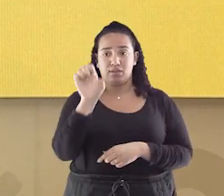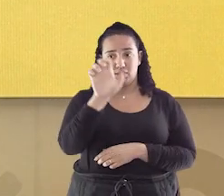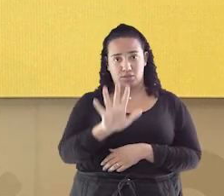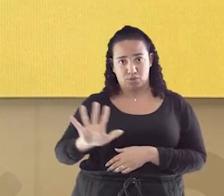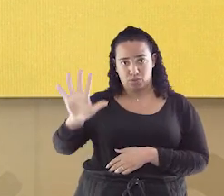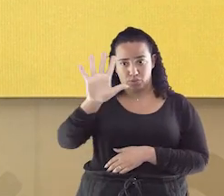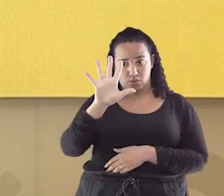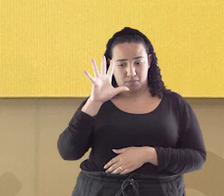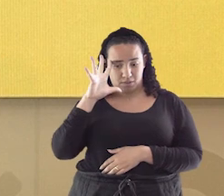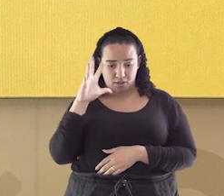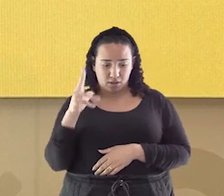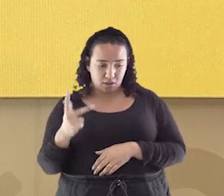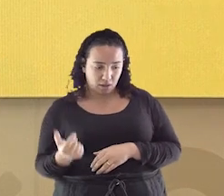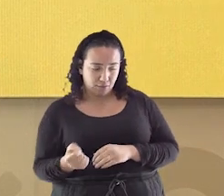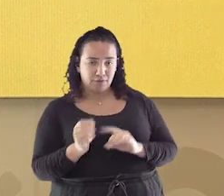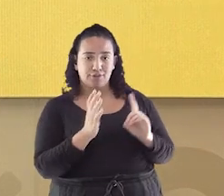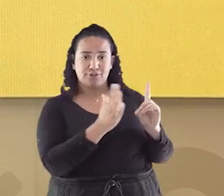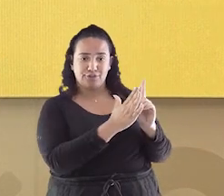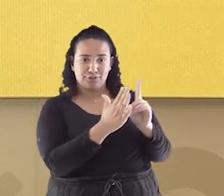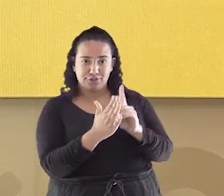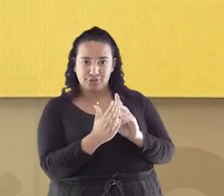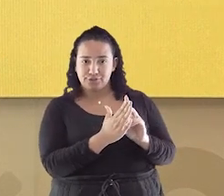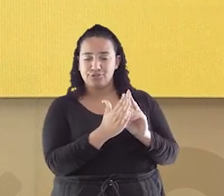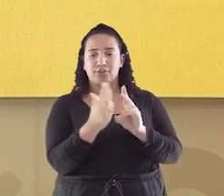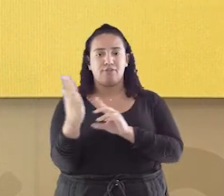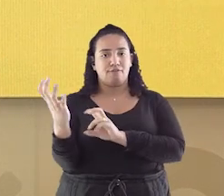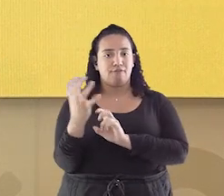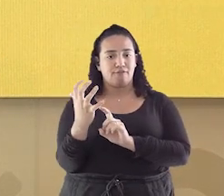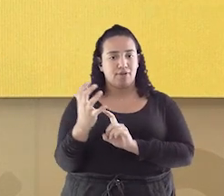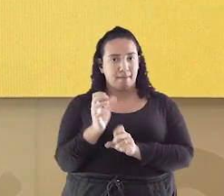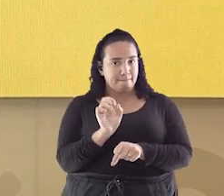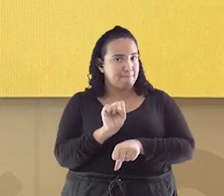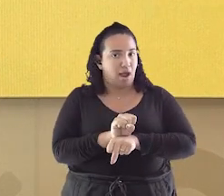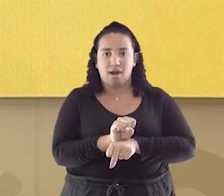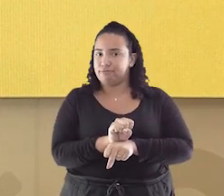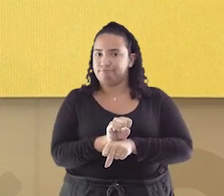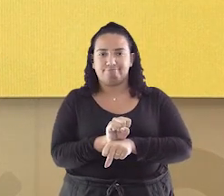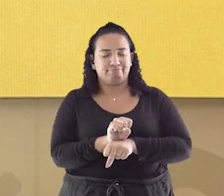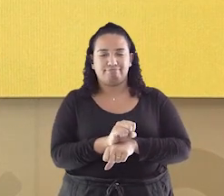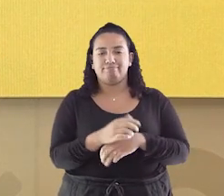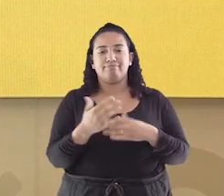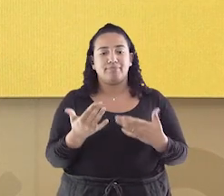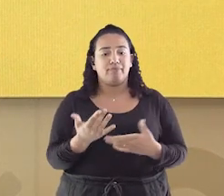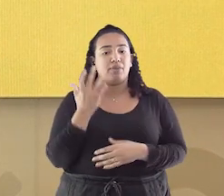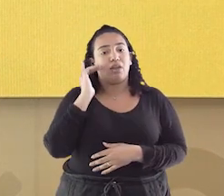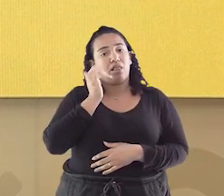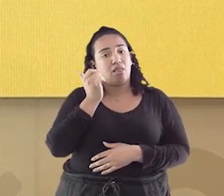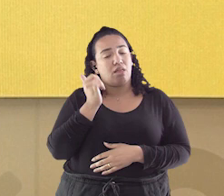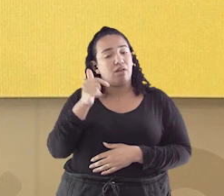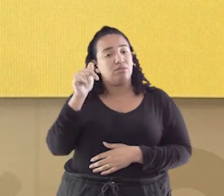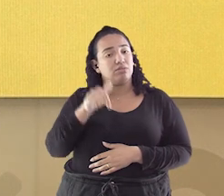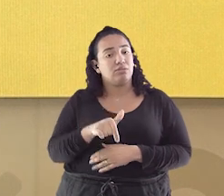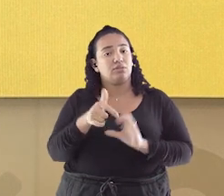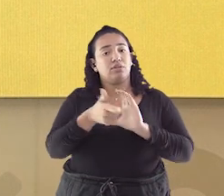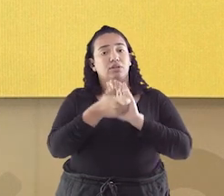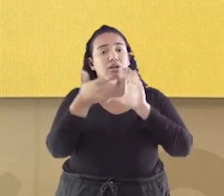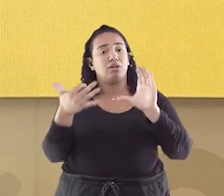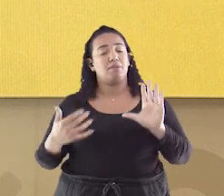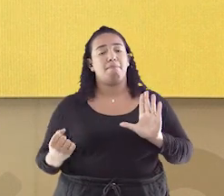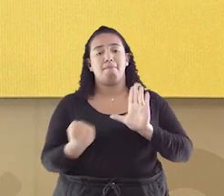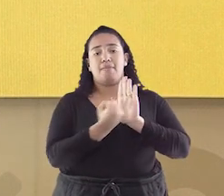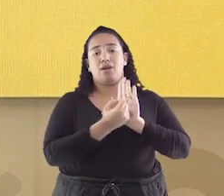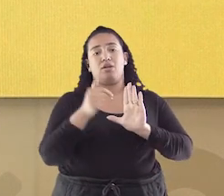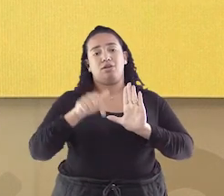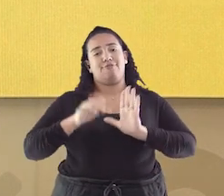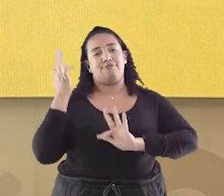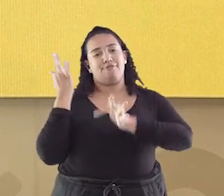influências europeias, africanas e indígenas não param por aí. Talvez a gente possa falar que as lendas são o aspecto mais conhecido